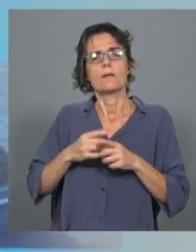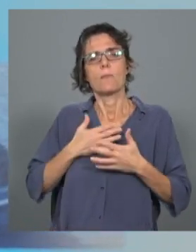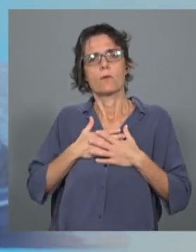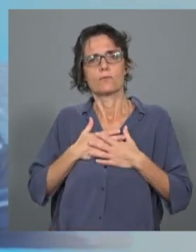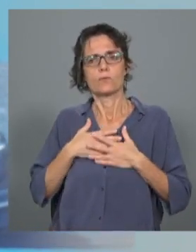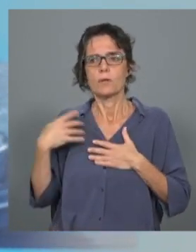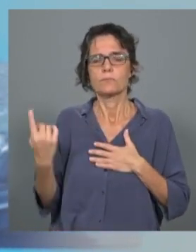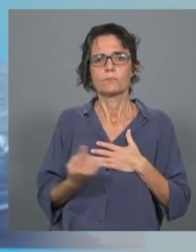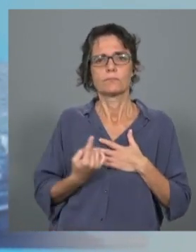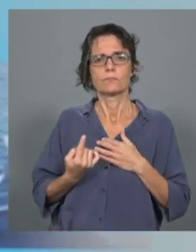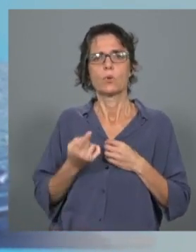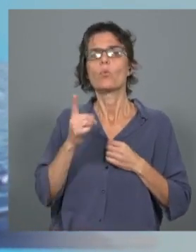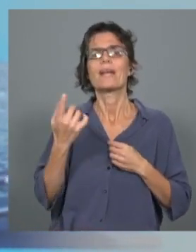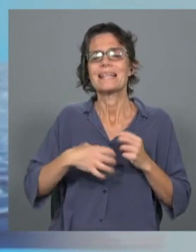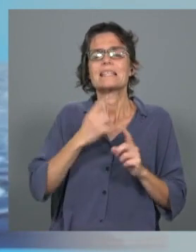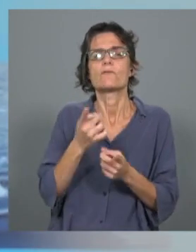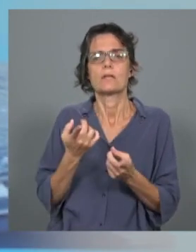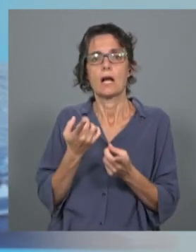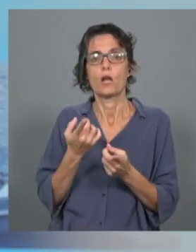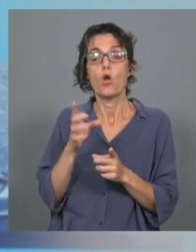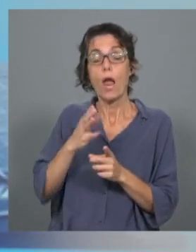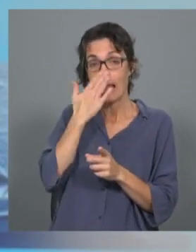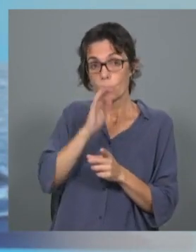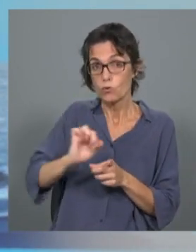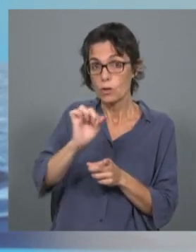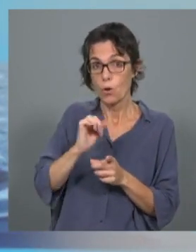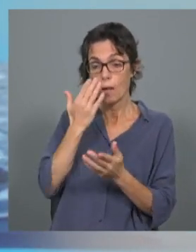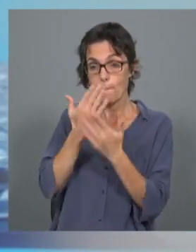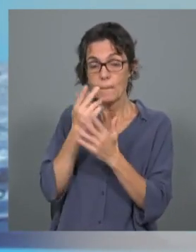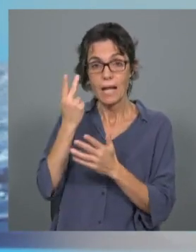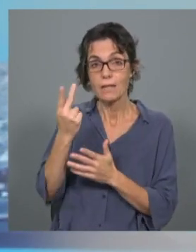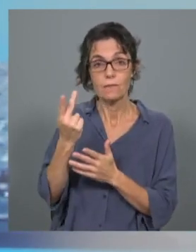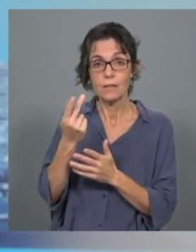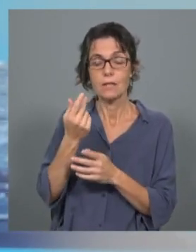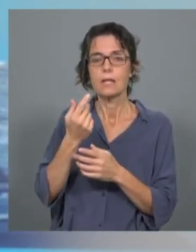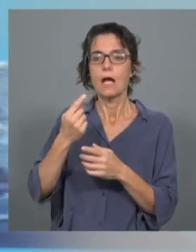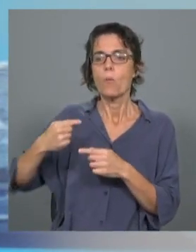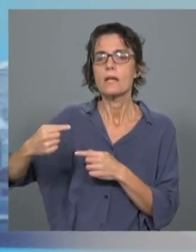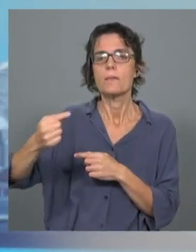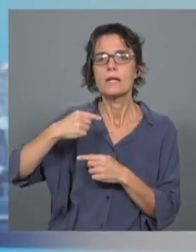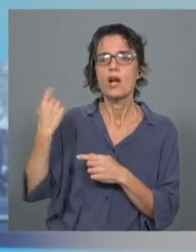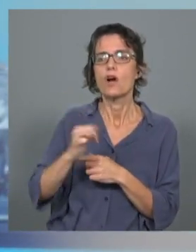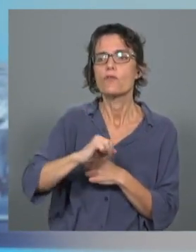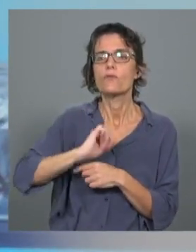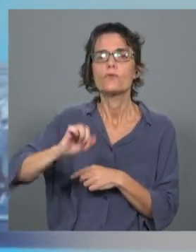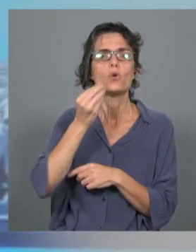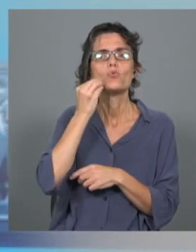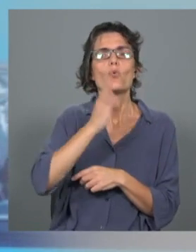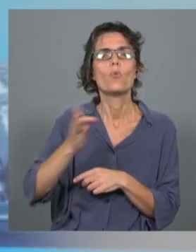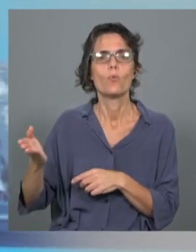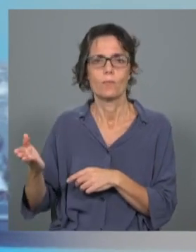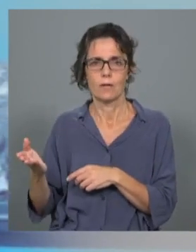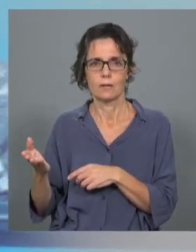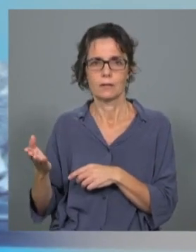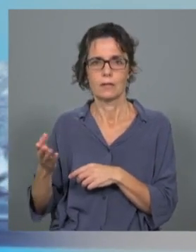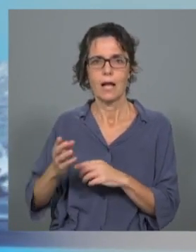estamos perante a vida e como a recebemos, a acolhemos o dom da vida, o dom dos outros, como desenvolvemos,